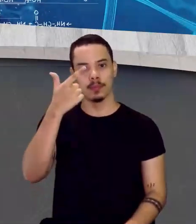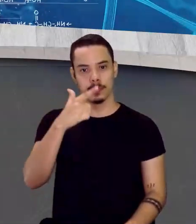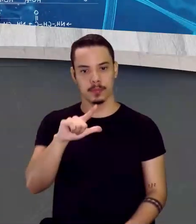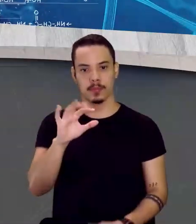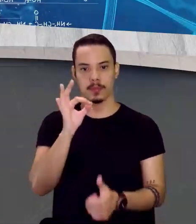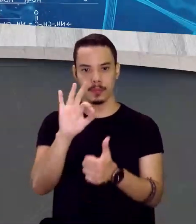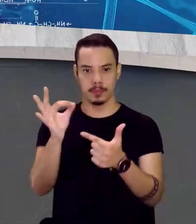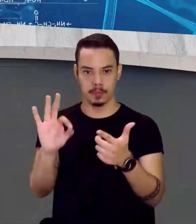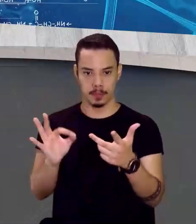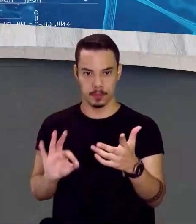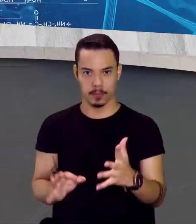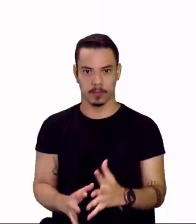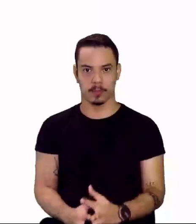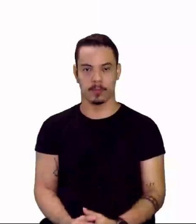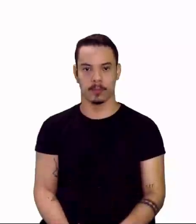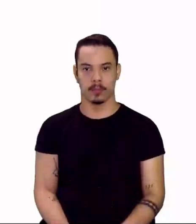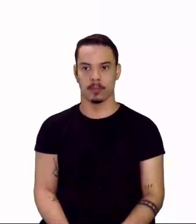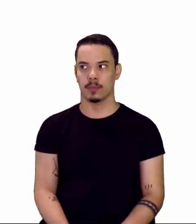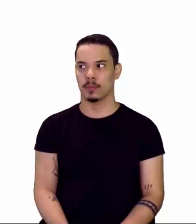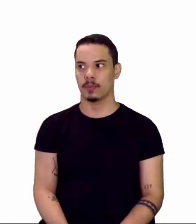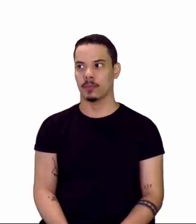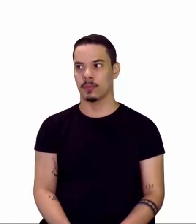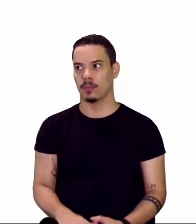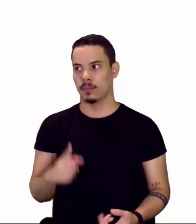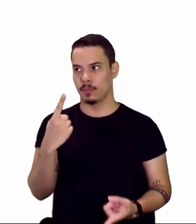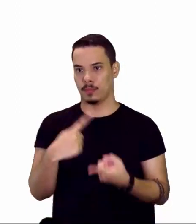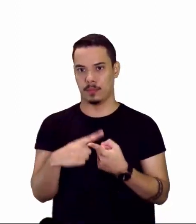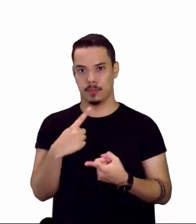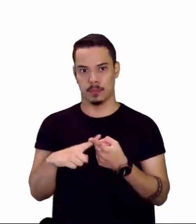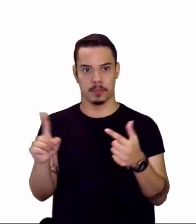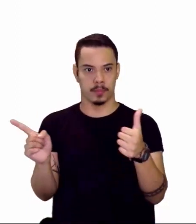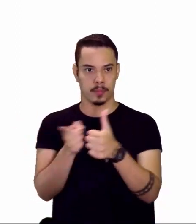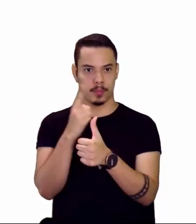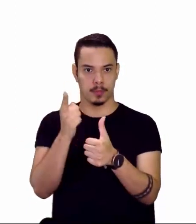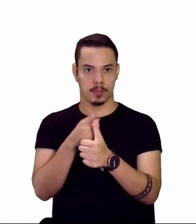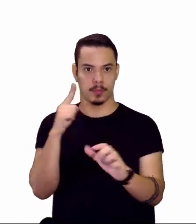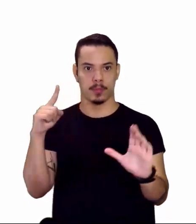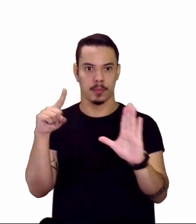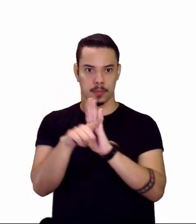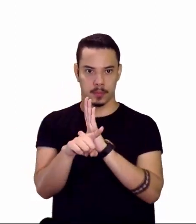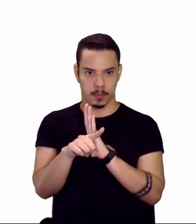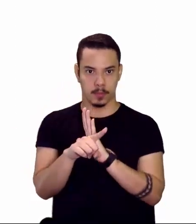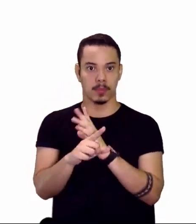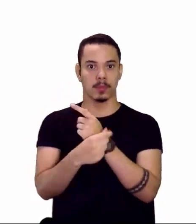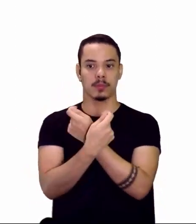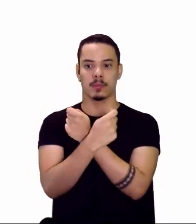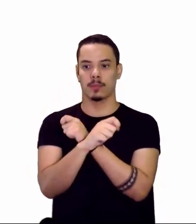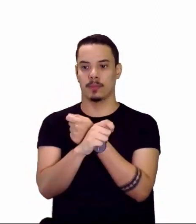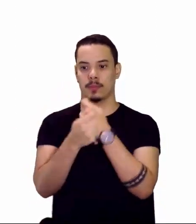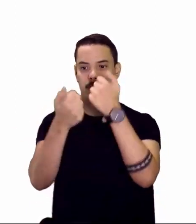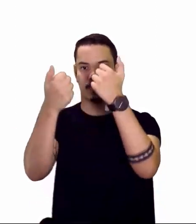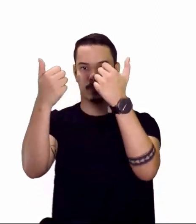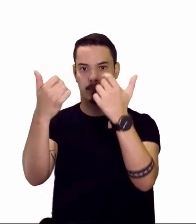devidos comentários. Porque na primeira questão diz o seguinte: